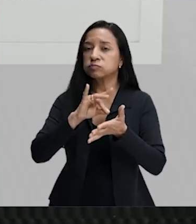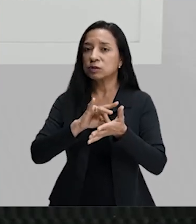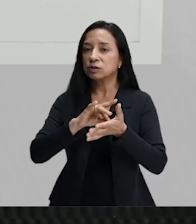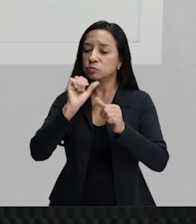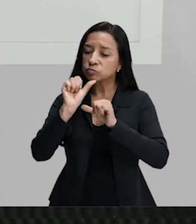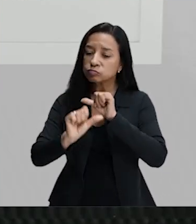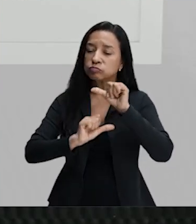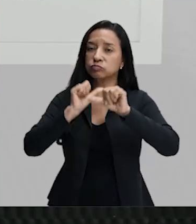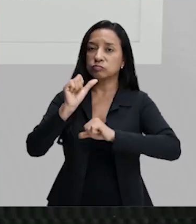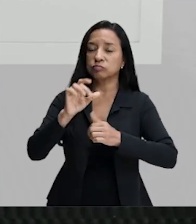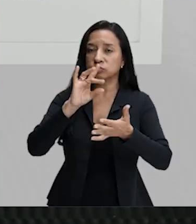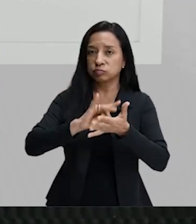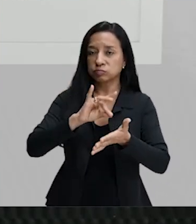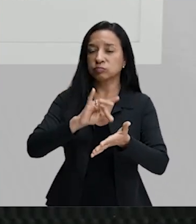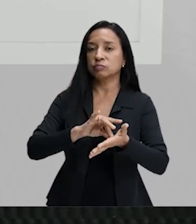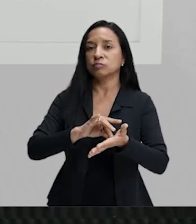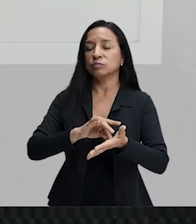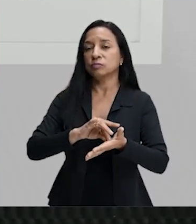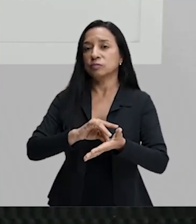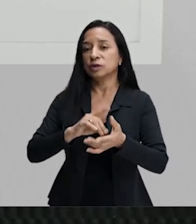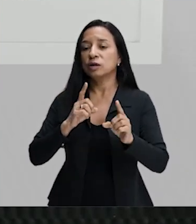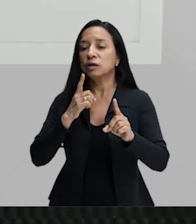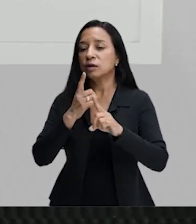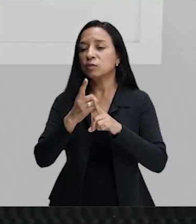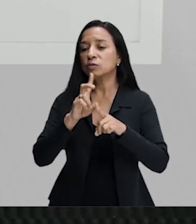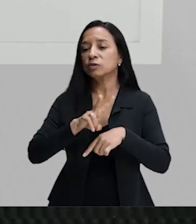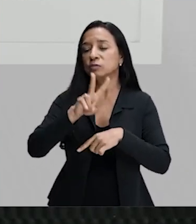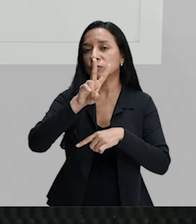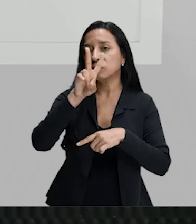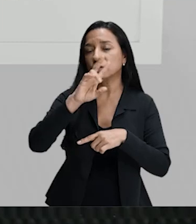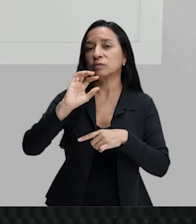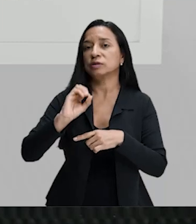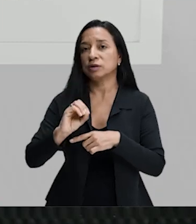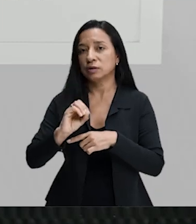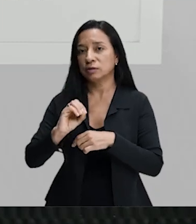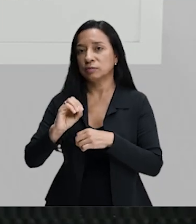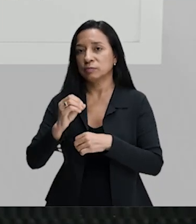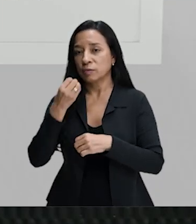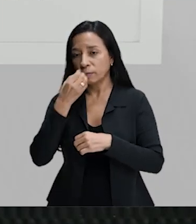aquela igualdade verdadeira. Está encontrando as raízes da sua equação.